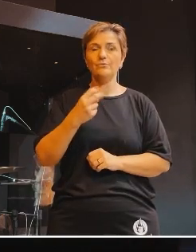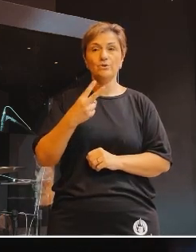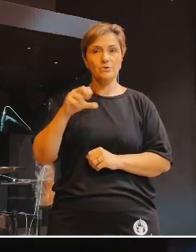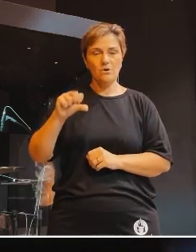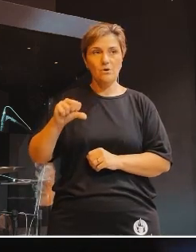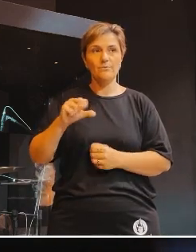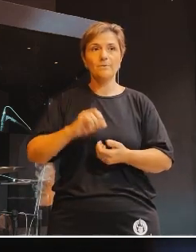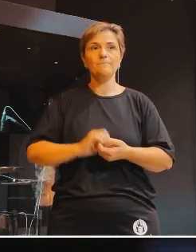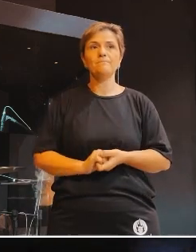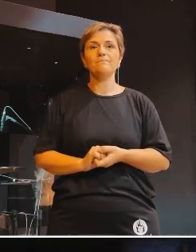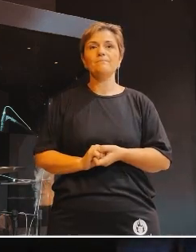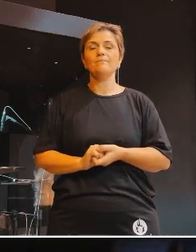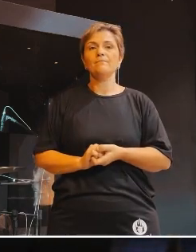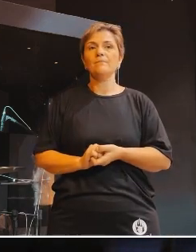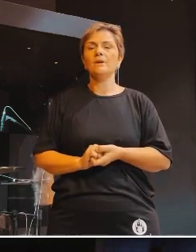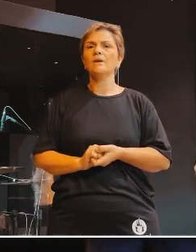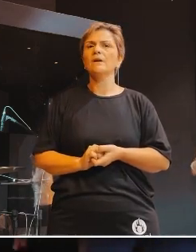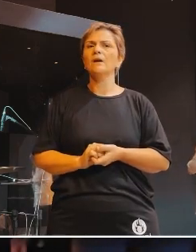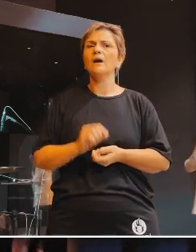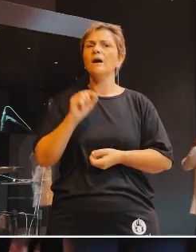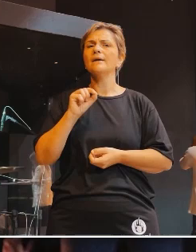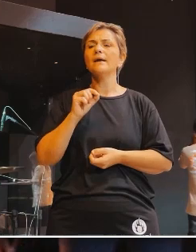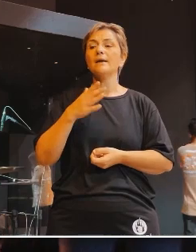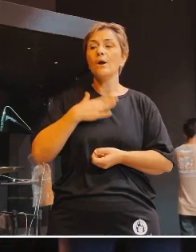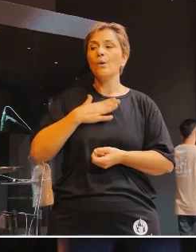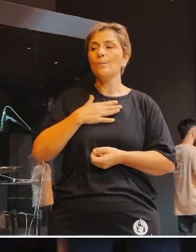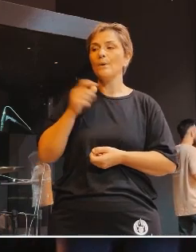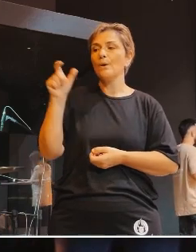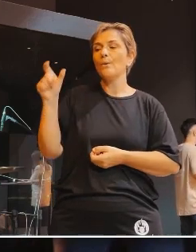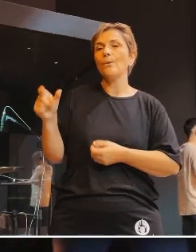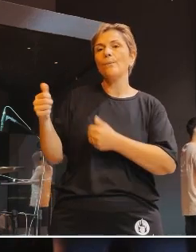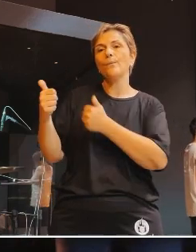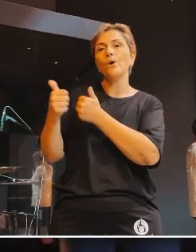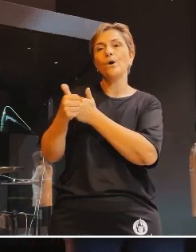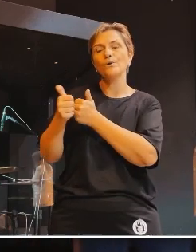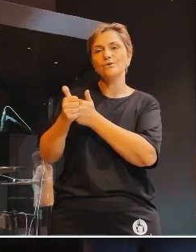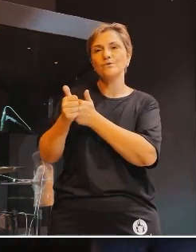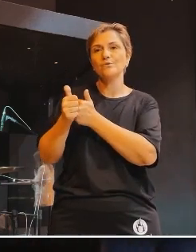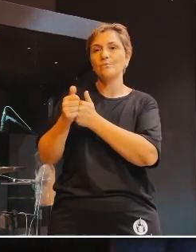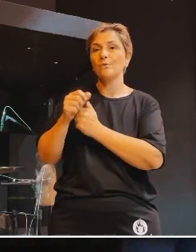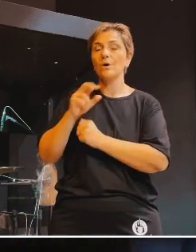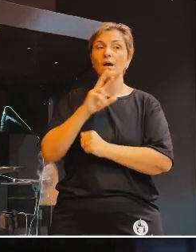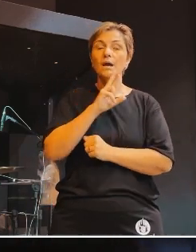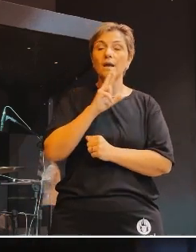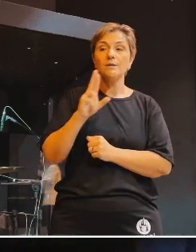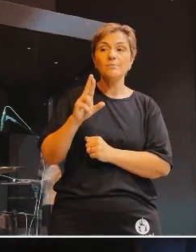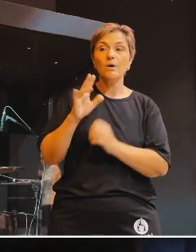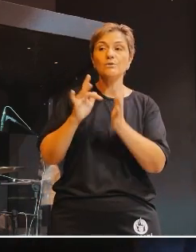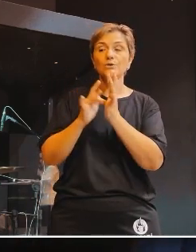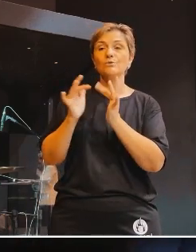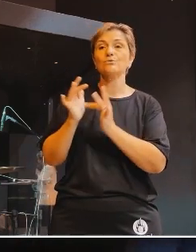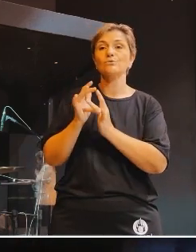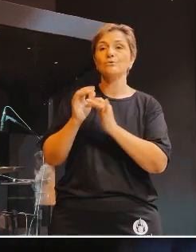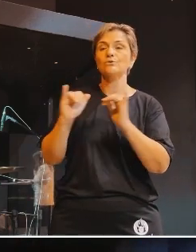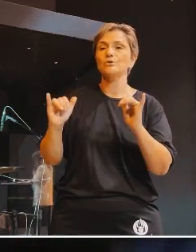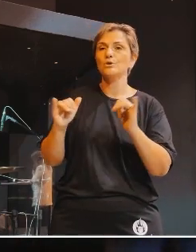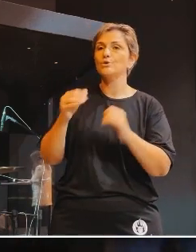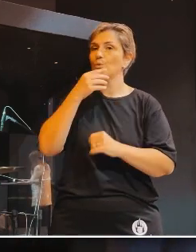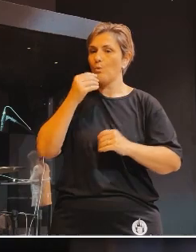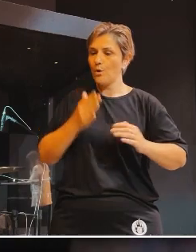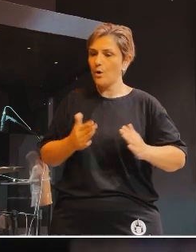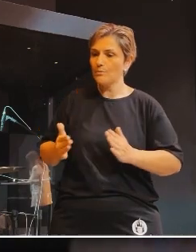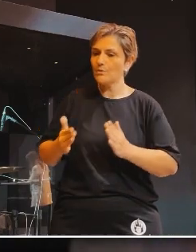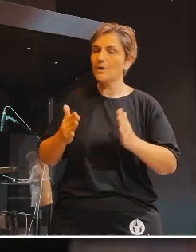29. Quem é o meu próximo? Em resposta, Jesus disse: Um homem descia de Jerusalém